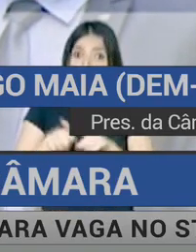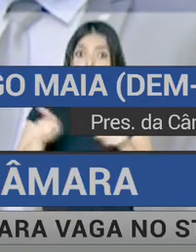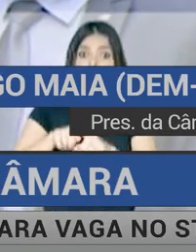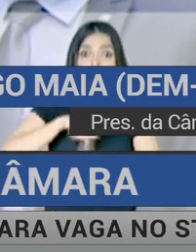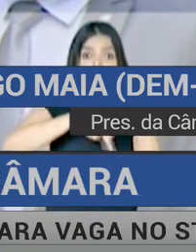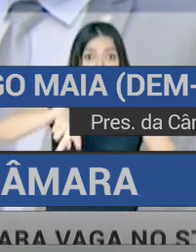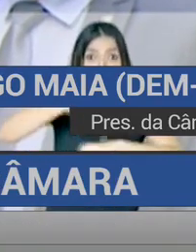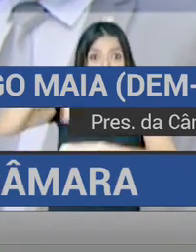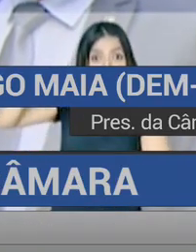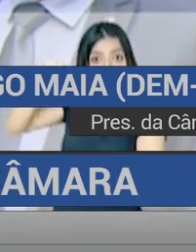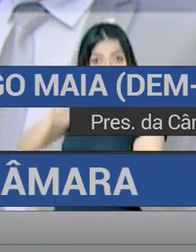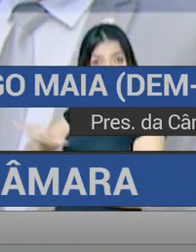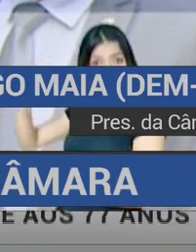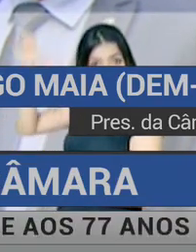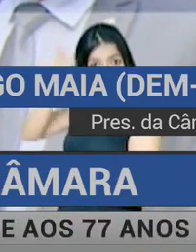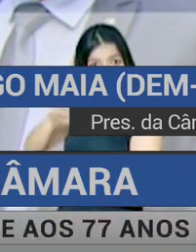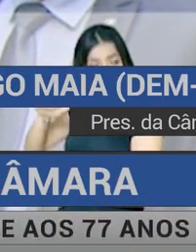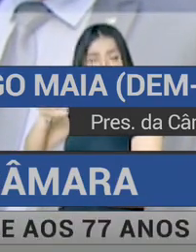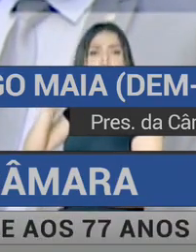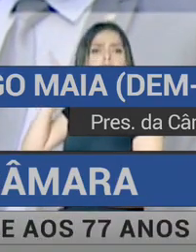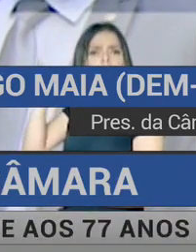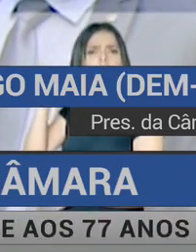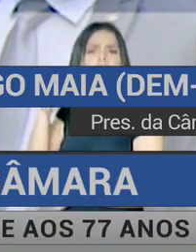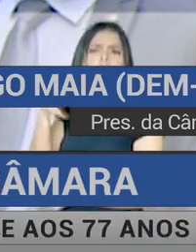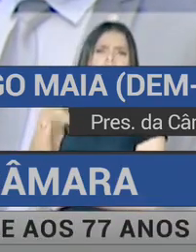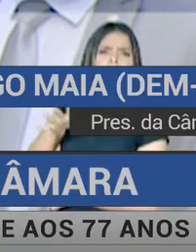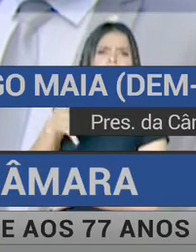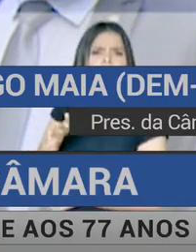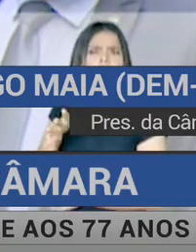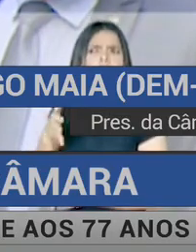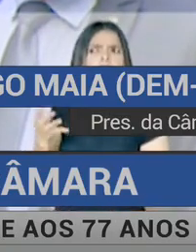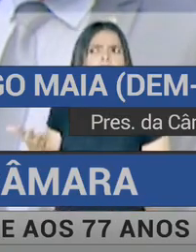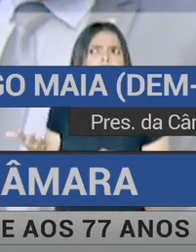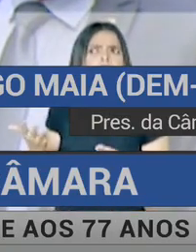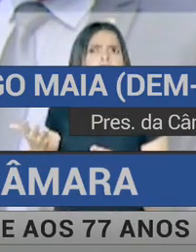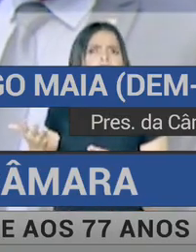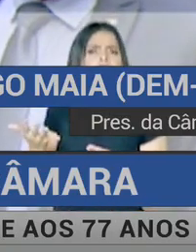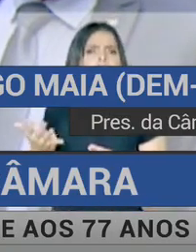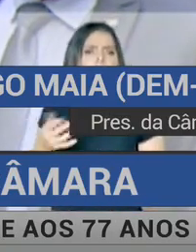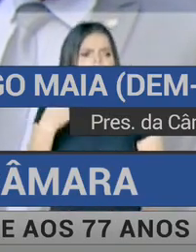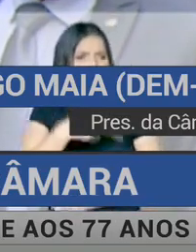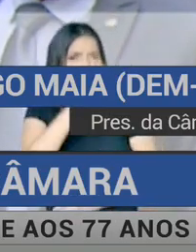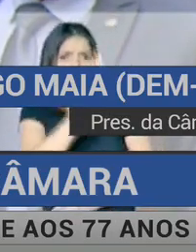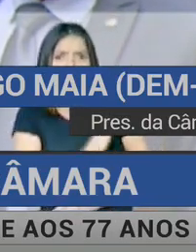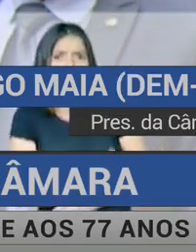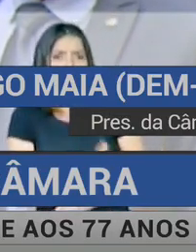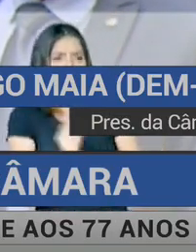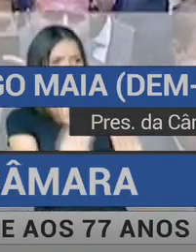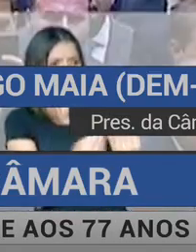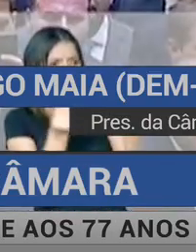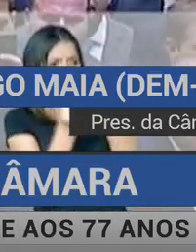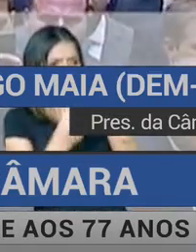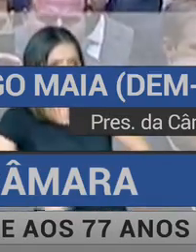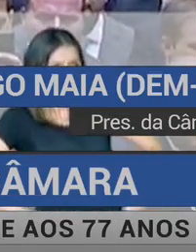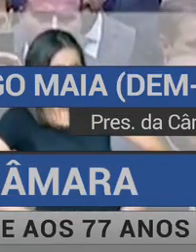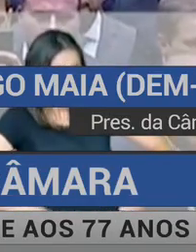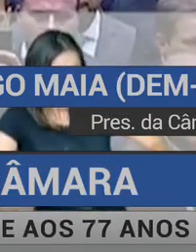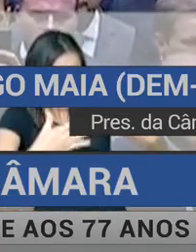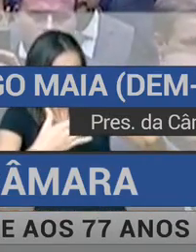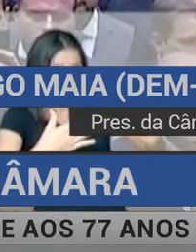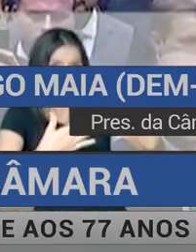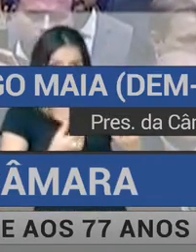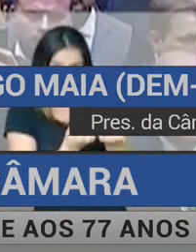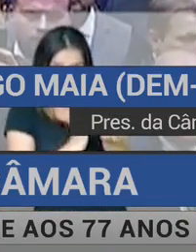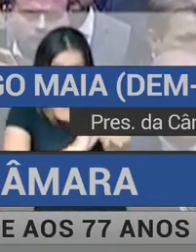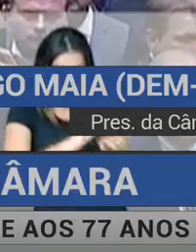europeus têm alguma coisa errada na qualidade do gasto público que nós